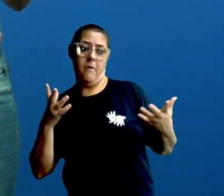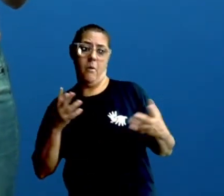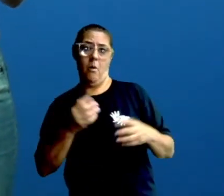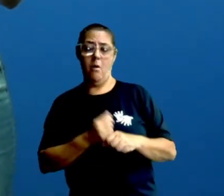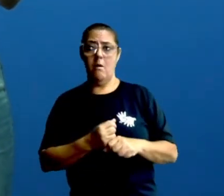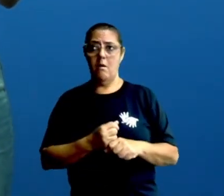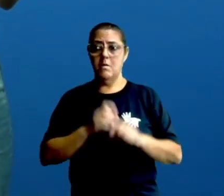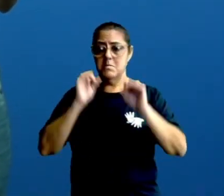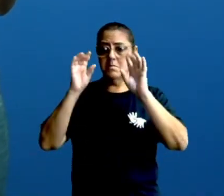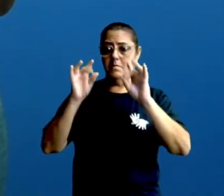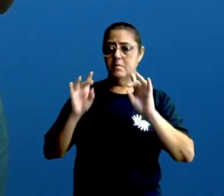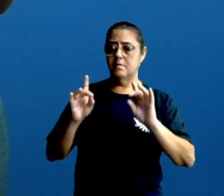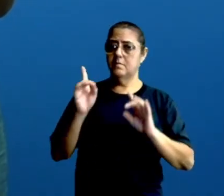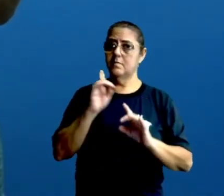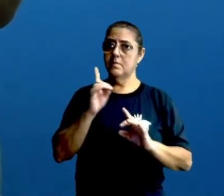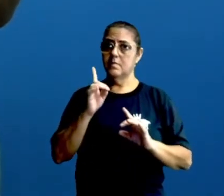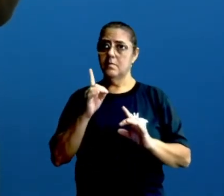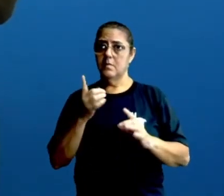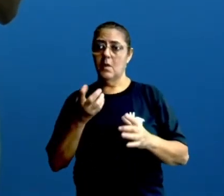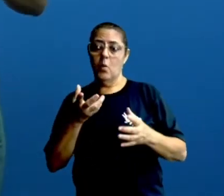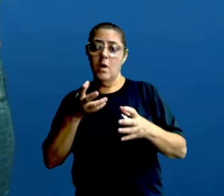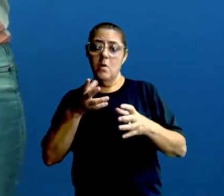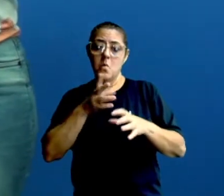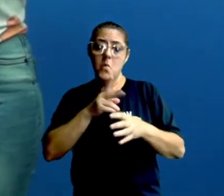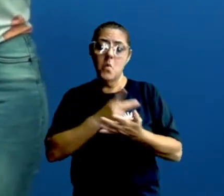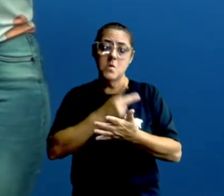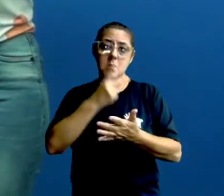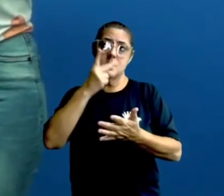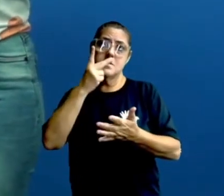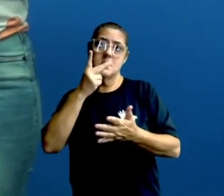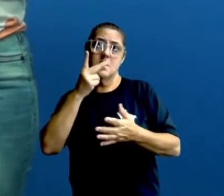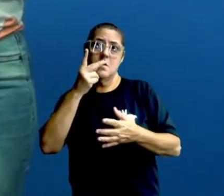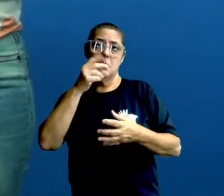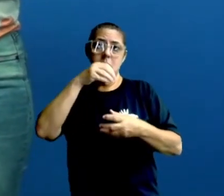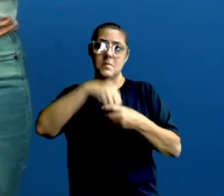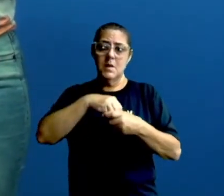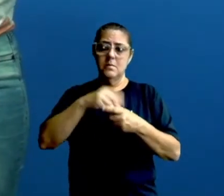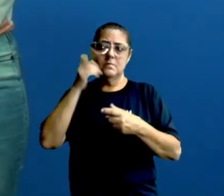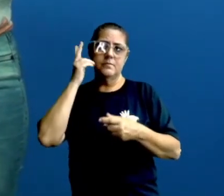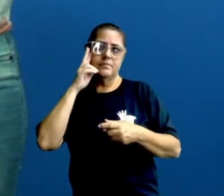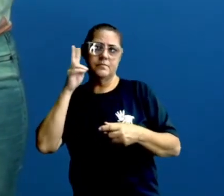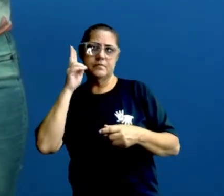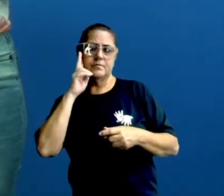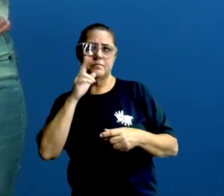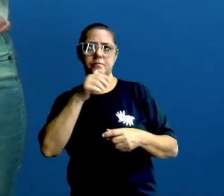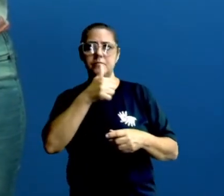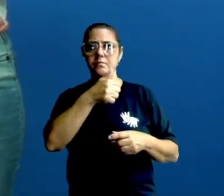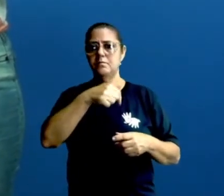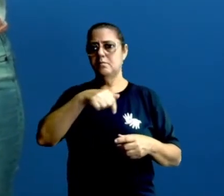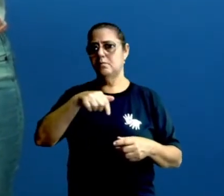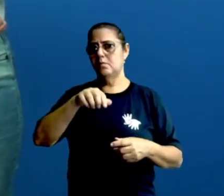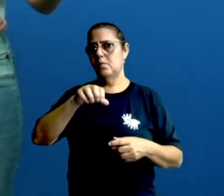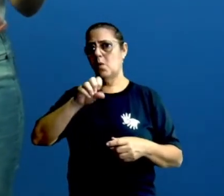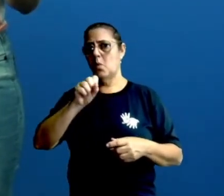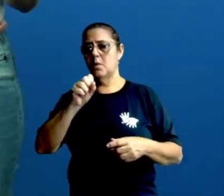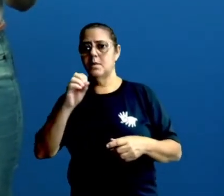que significou dentro do curso da história. A Conjuração Mineira de